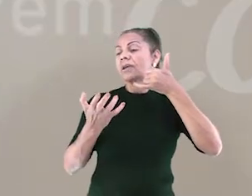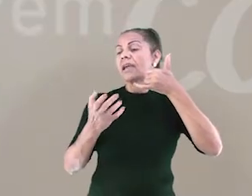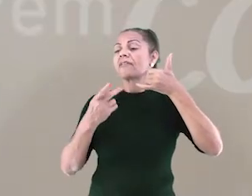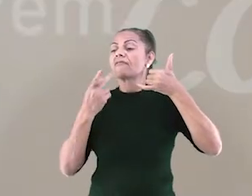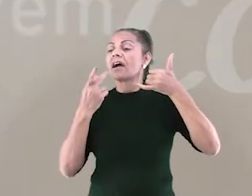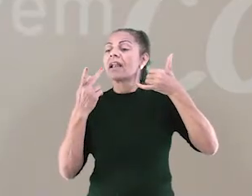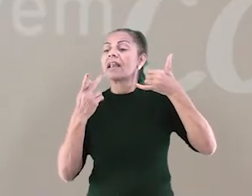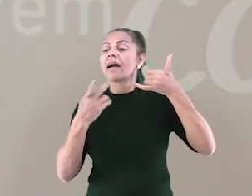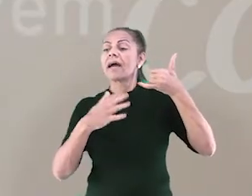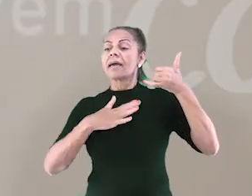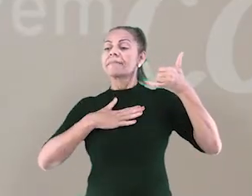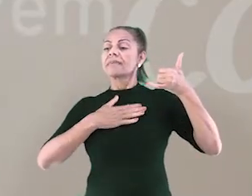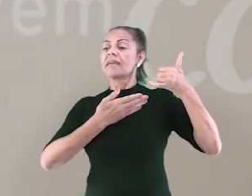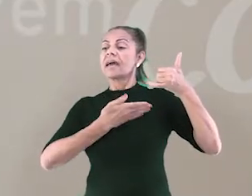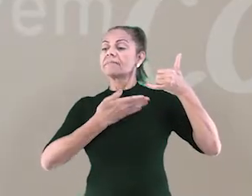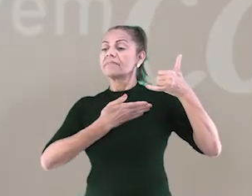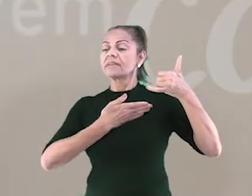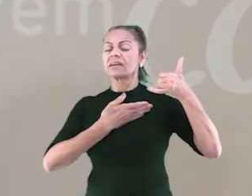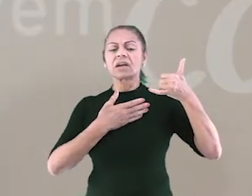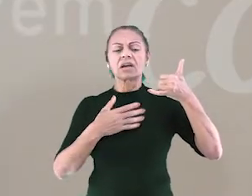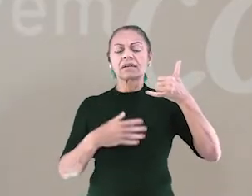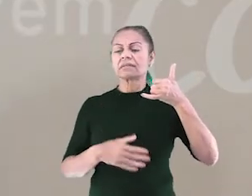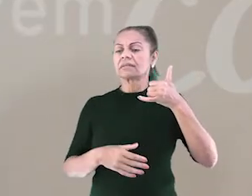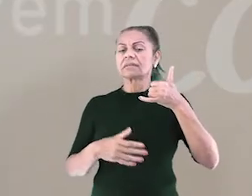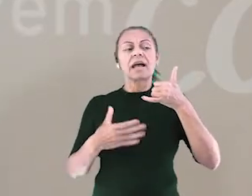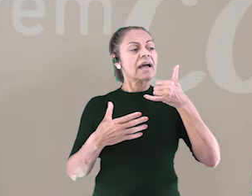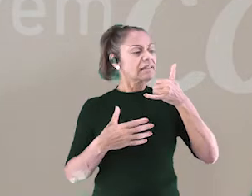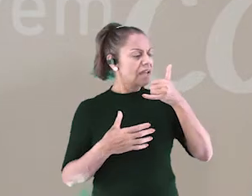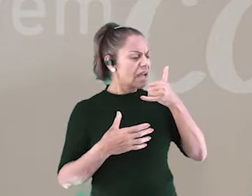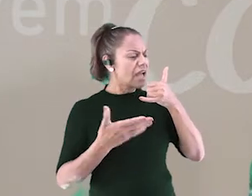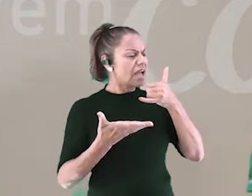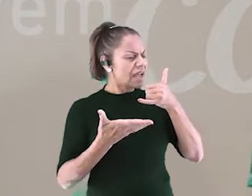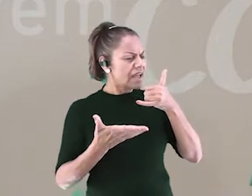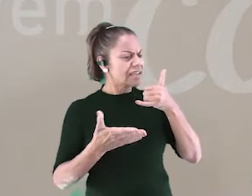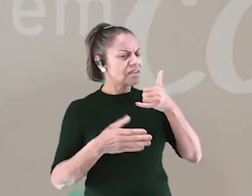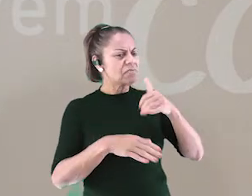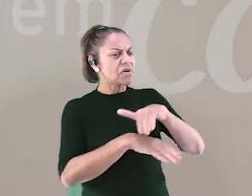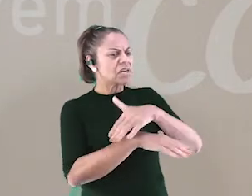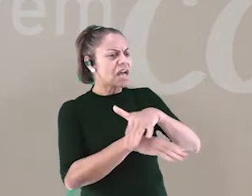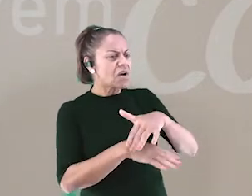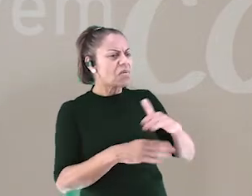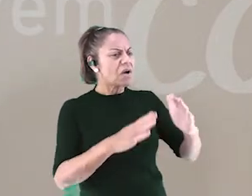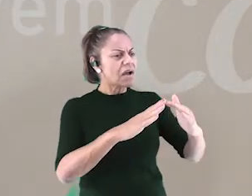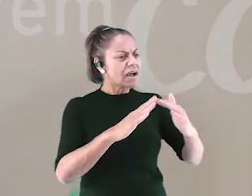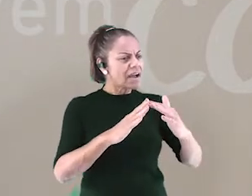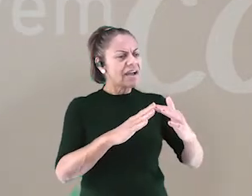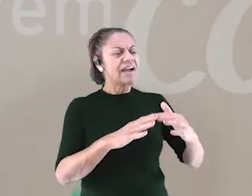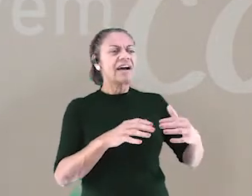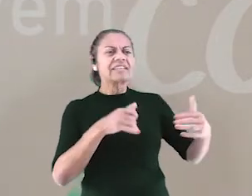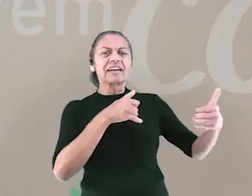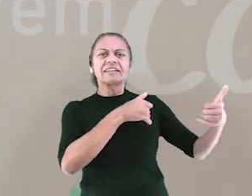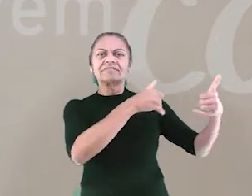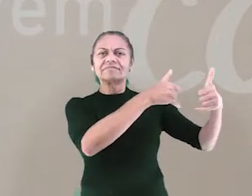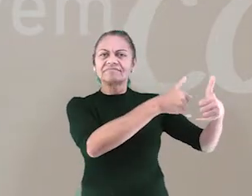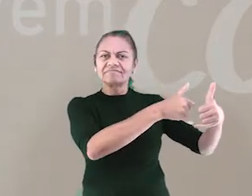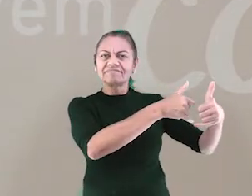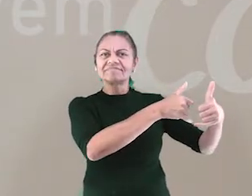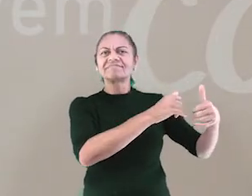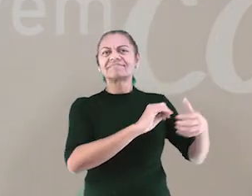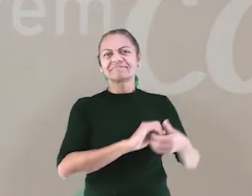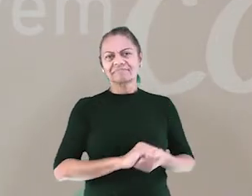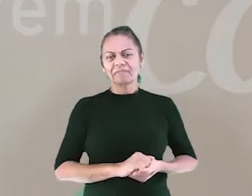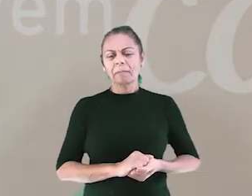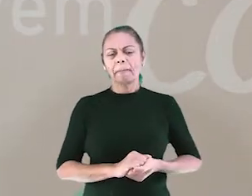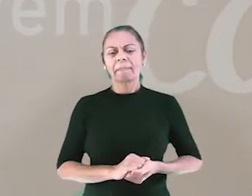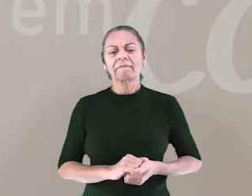ou menos assim: alô, telefonista, quero falar com a minha amiga, a Amanda. Com a Amanda, aquela que mora ali na rua de